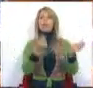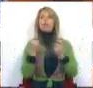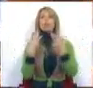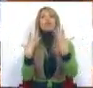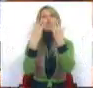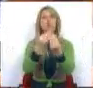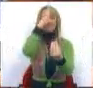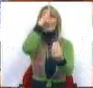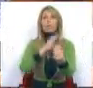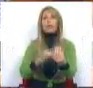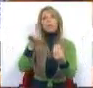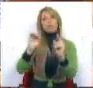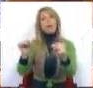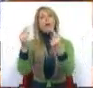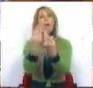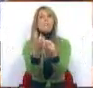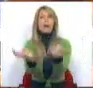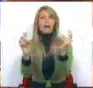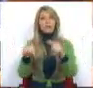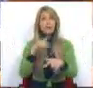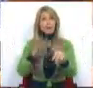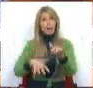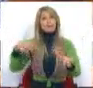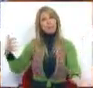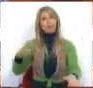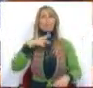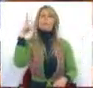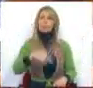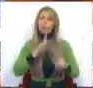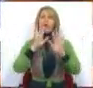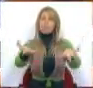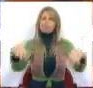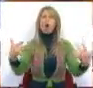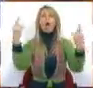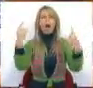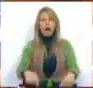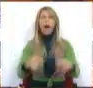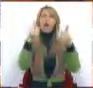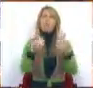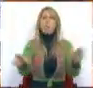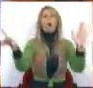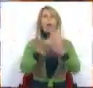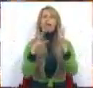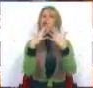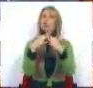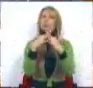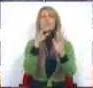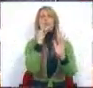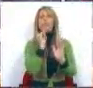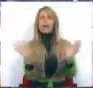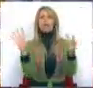e com as restantes bancadas desta Assembleia para que Portugal possa ter uma boa lei de estruturação fundiária.